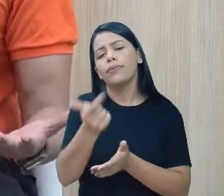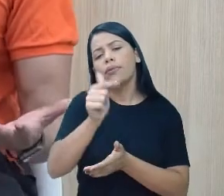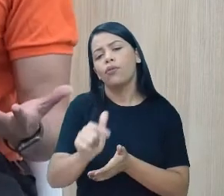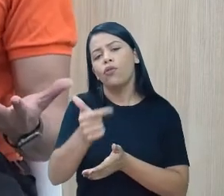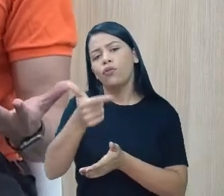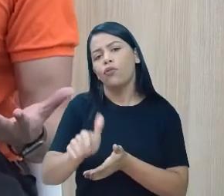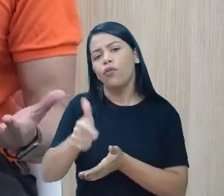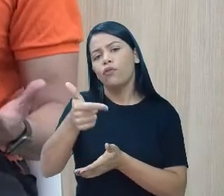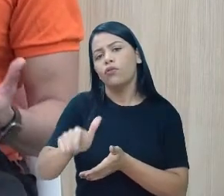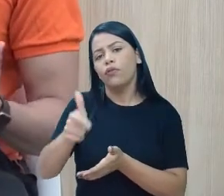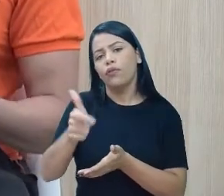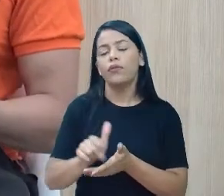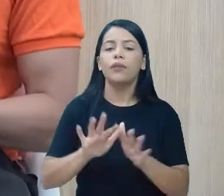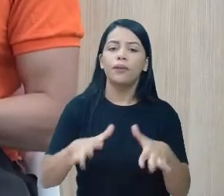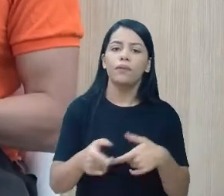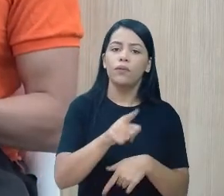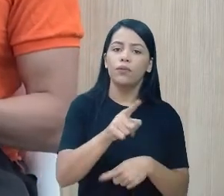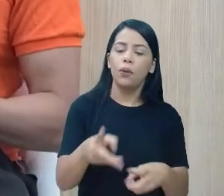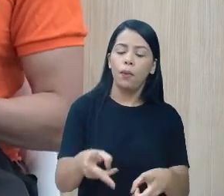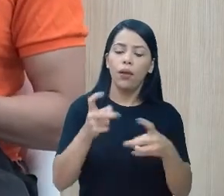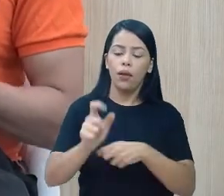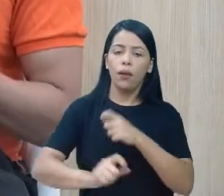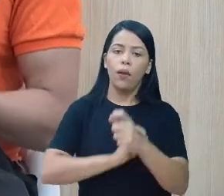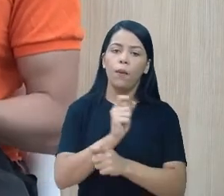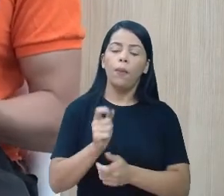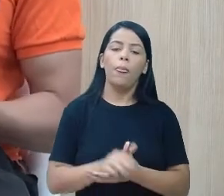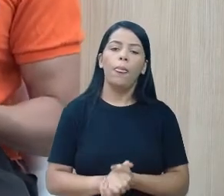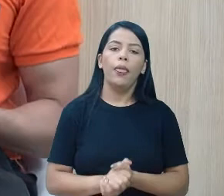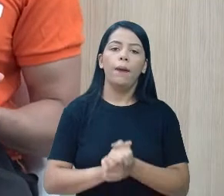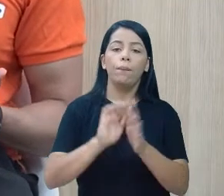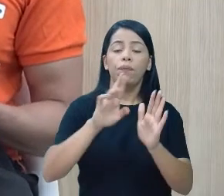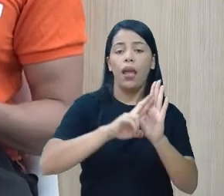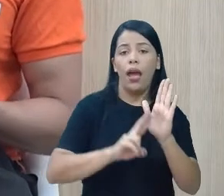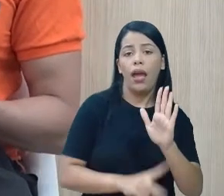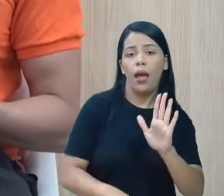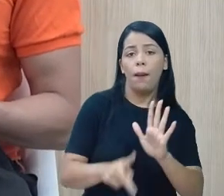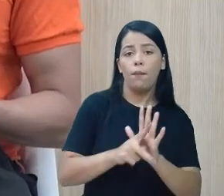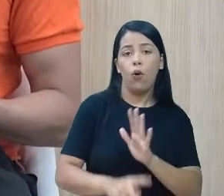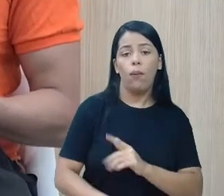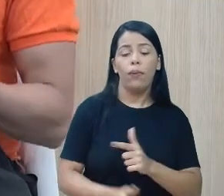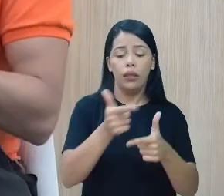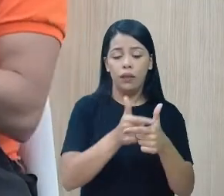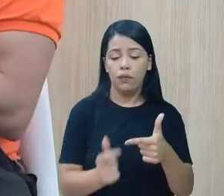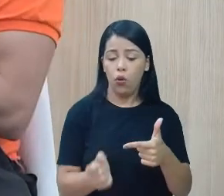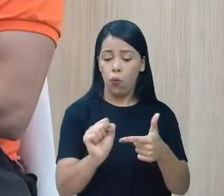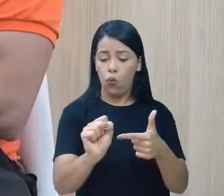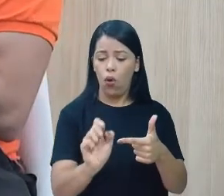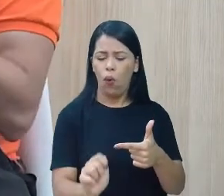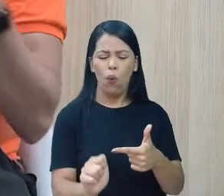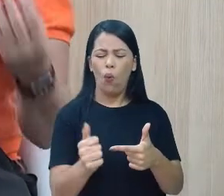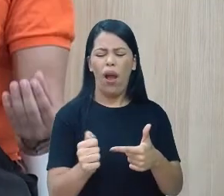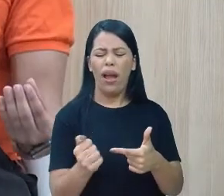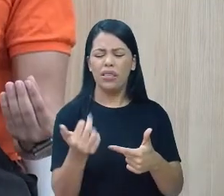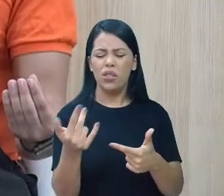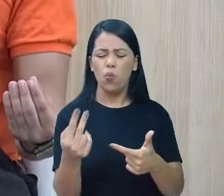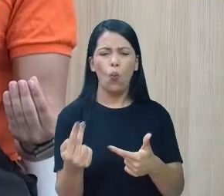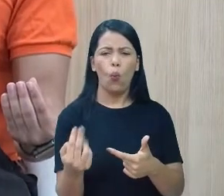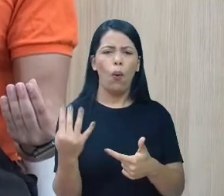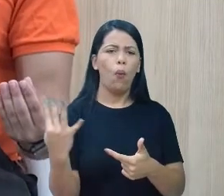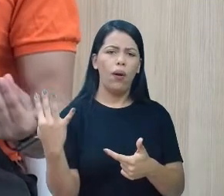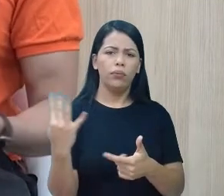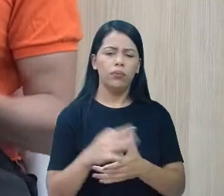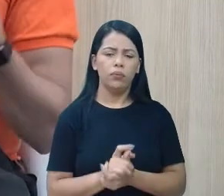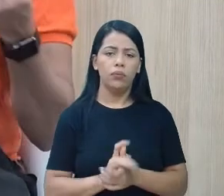repetir, né? Você pode notar que o critério de divisibilidade por 8 é quase a mesma coisa do 4,